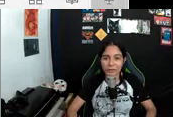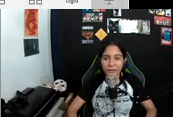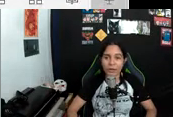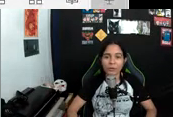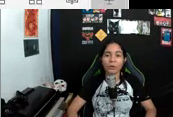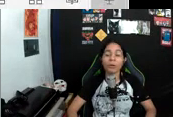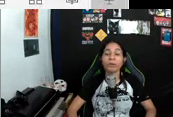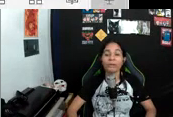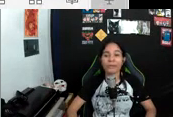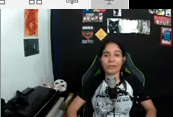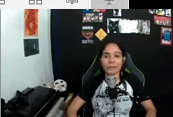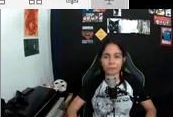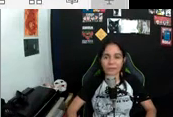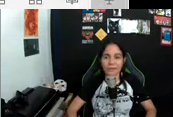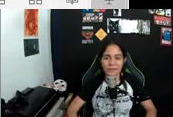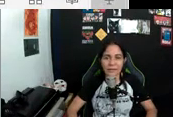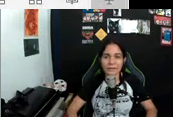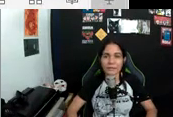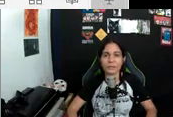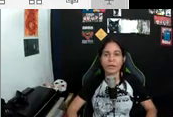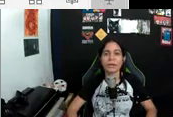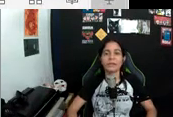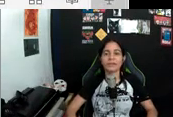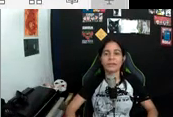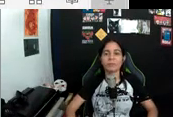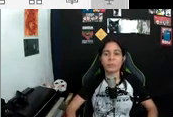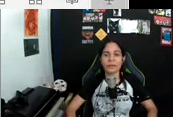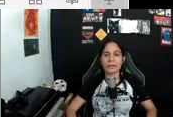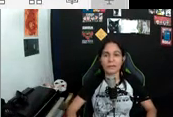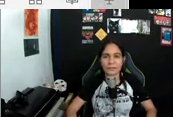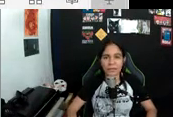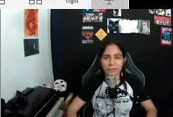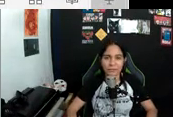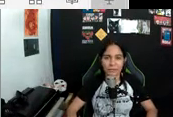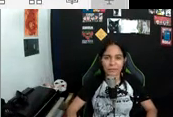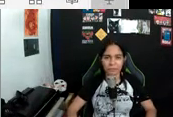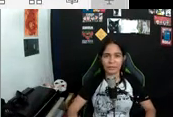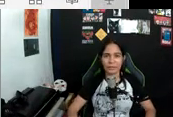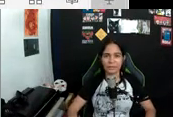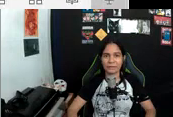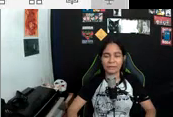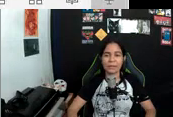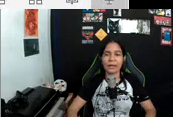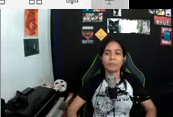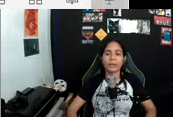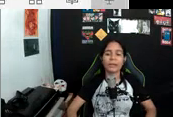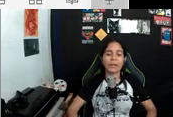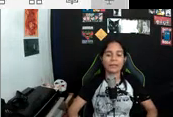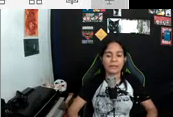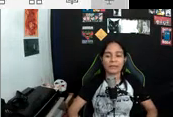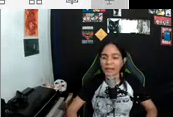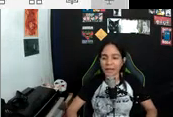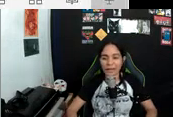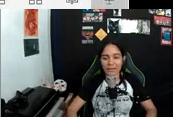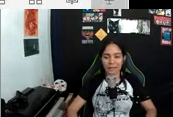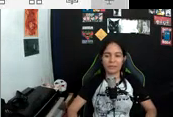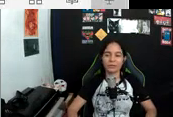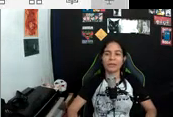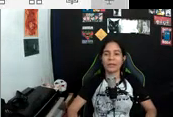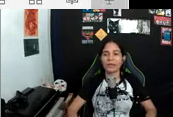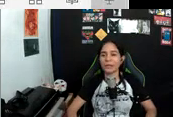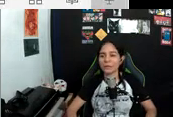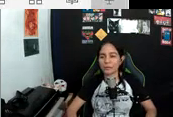pessoas, elas têm nome, muitas vezes elas precisam se empoderar dessa identificação delas, tá? Porque, às vezes, em